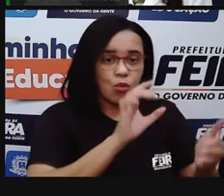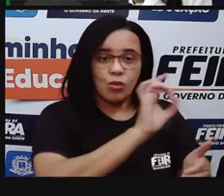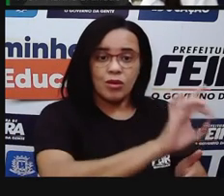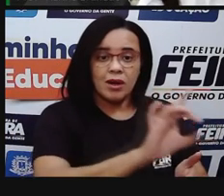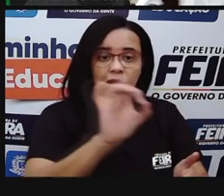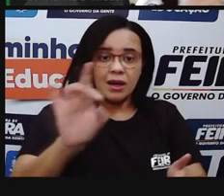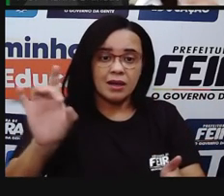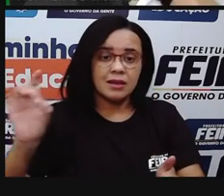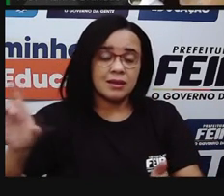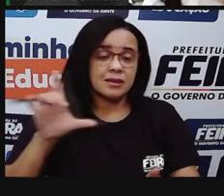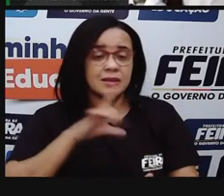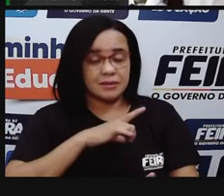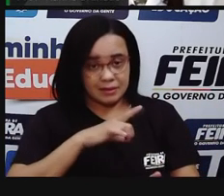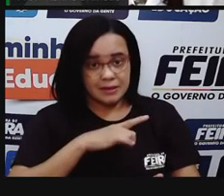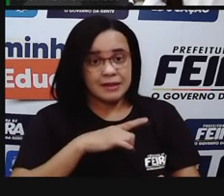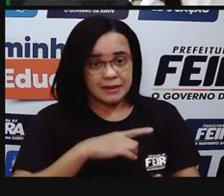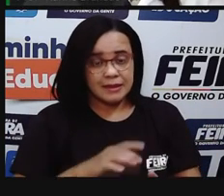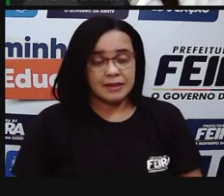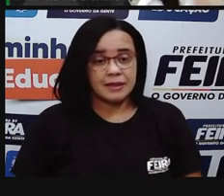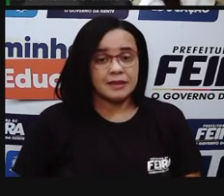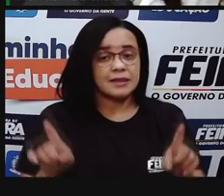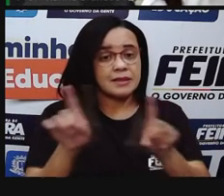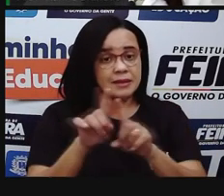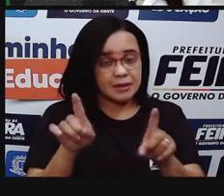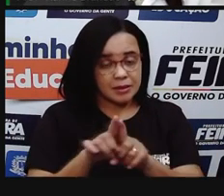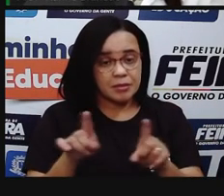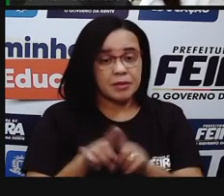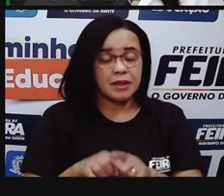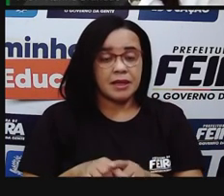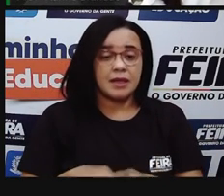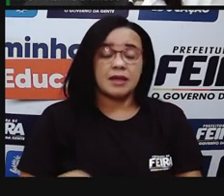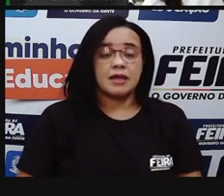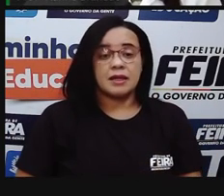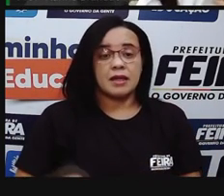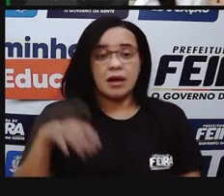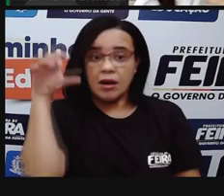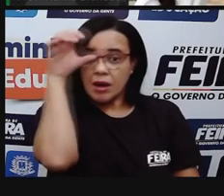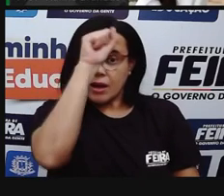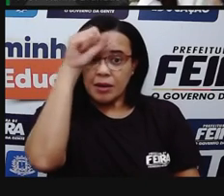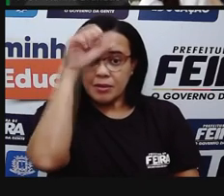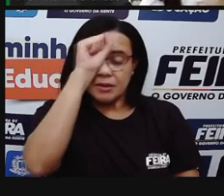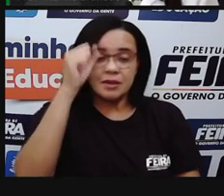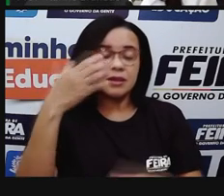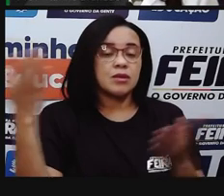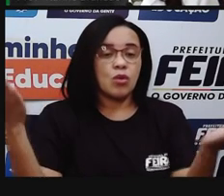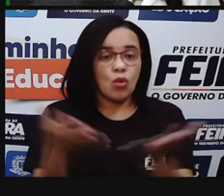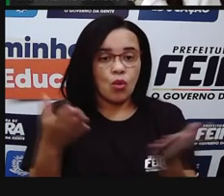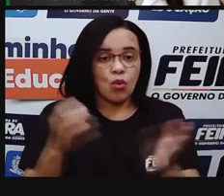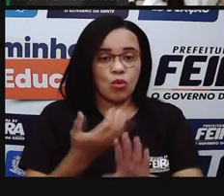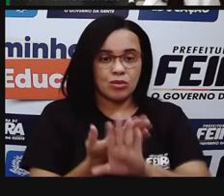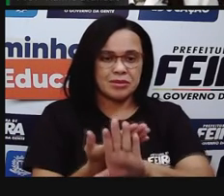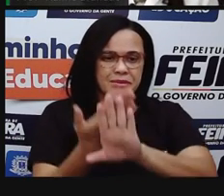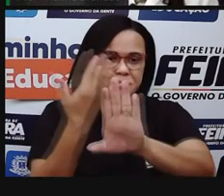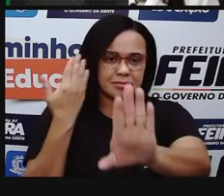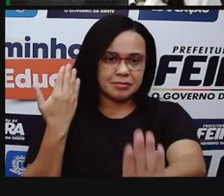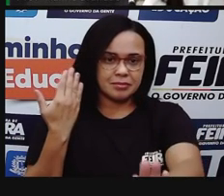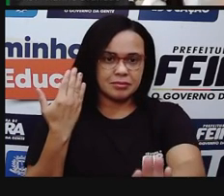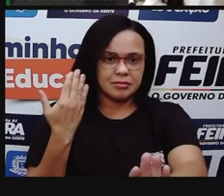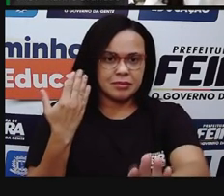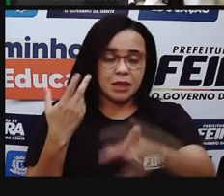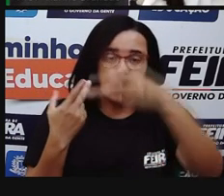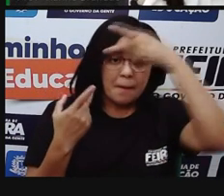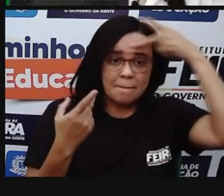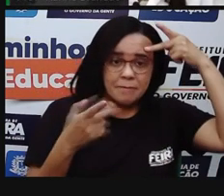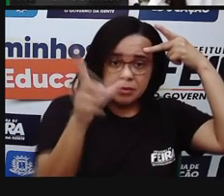sobre o quanto esse distanciamento, né, essa separação do ser humano com a natureza, que ela não pode existir